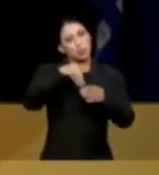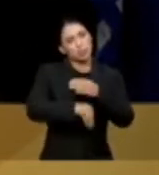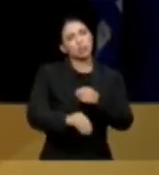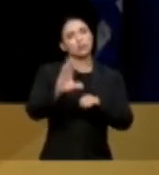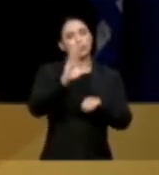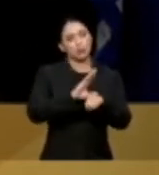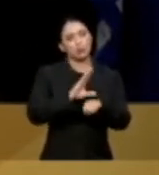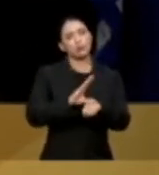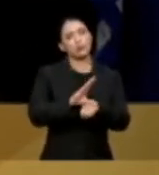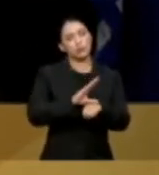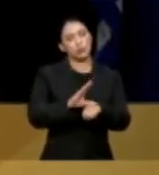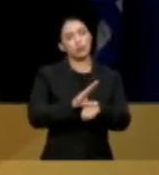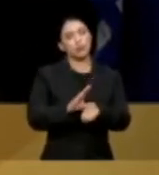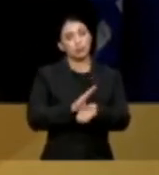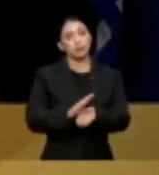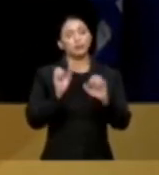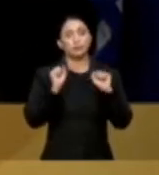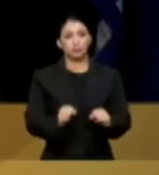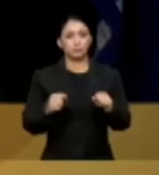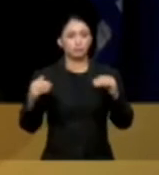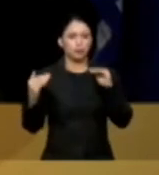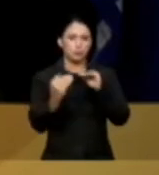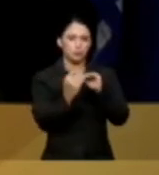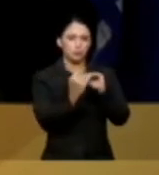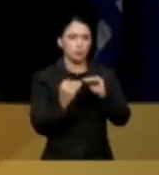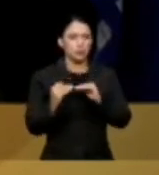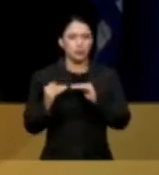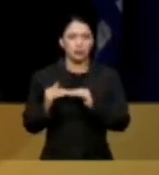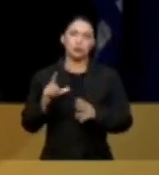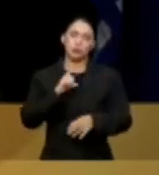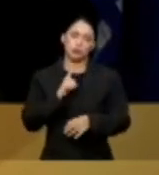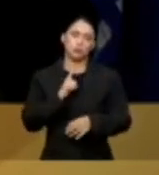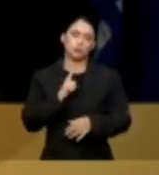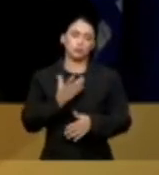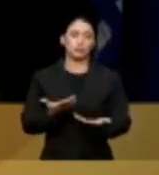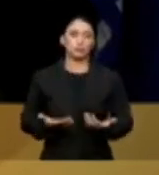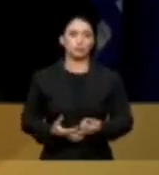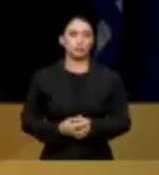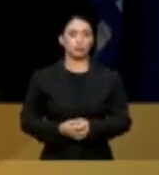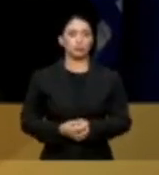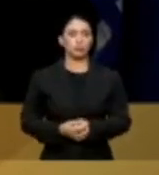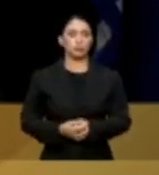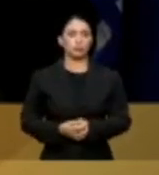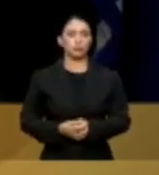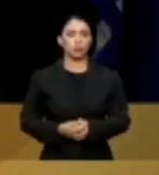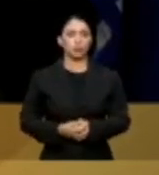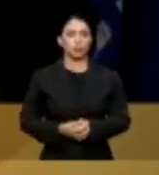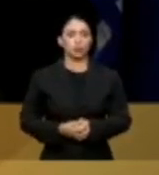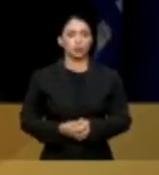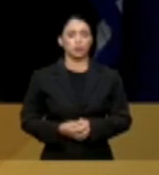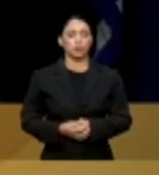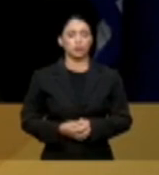serem harmonizados e há de se alcançar concordância prática ou cedência recíproca. Na controvérsia,